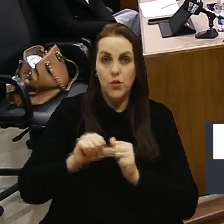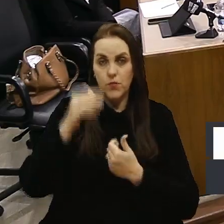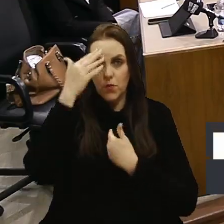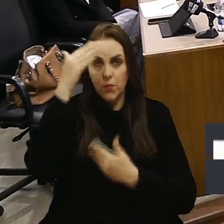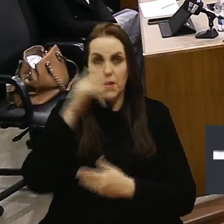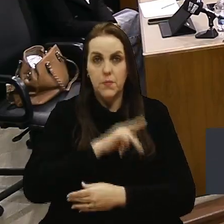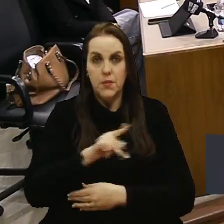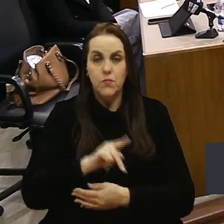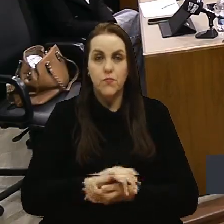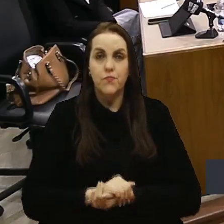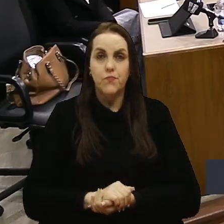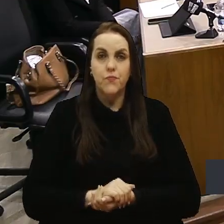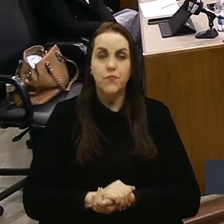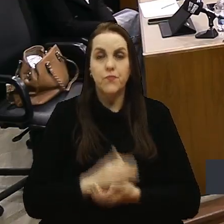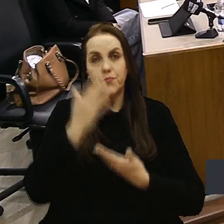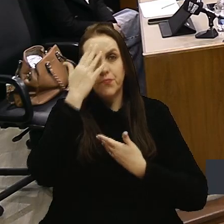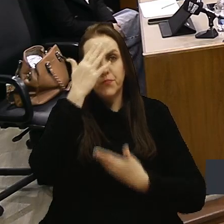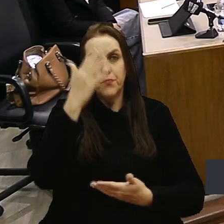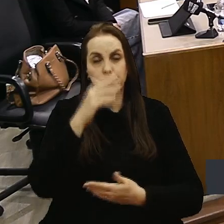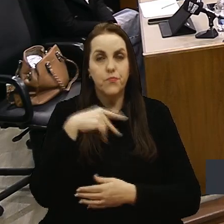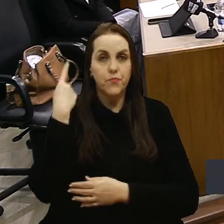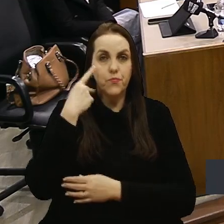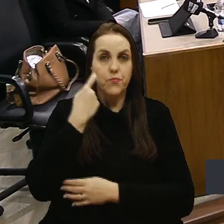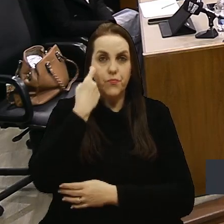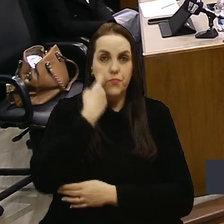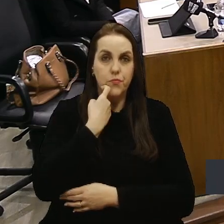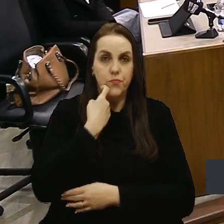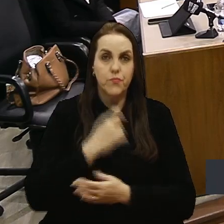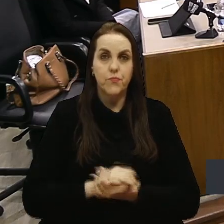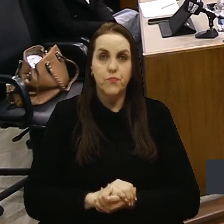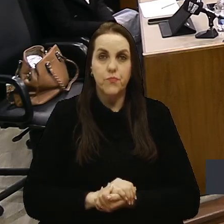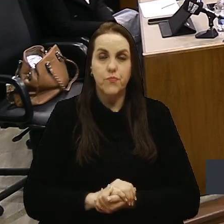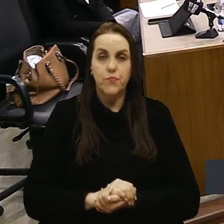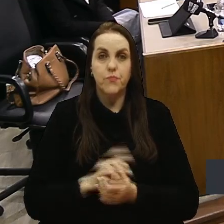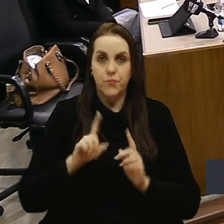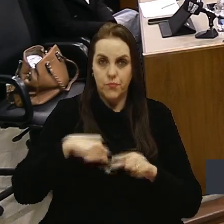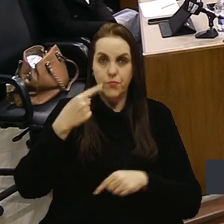Obrigada, vereador Caleb Garbim. Próximo inscrito com a palavra.